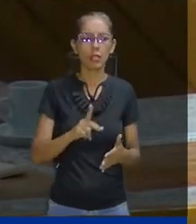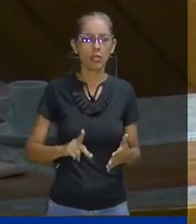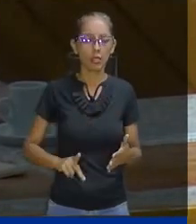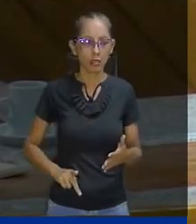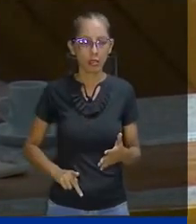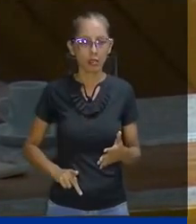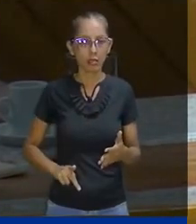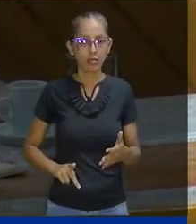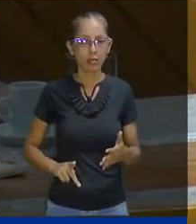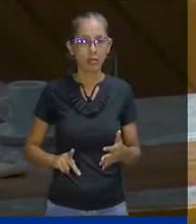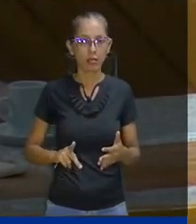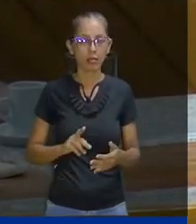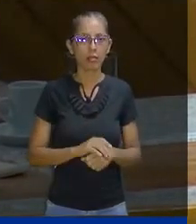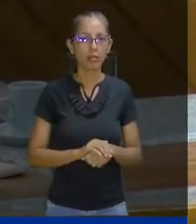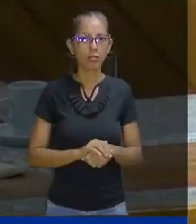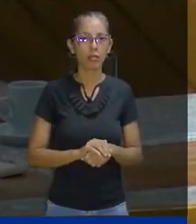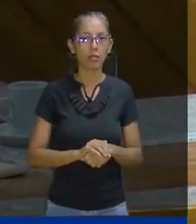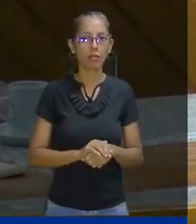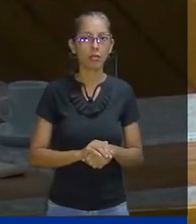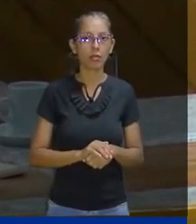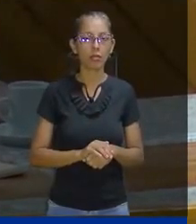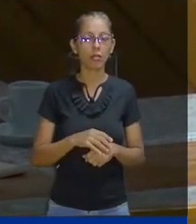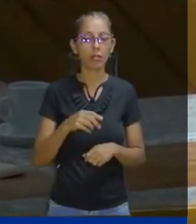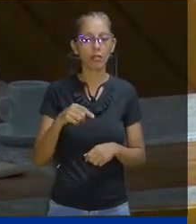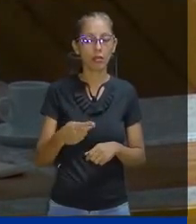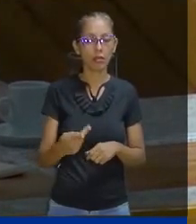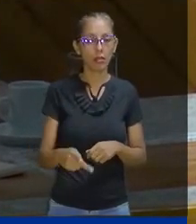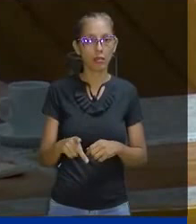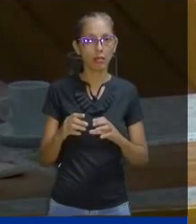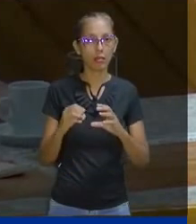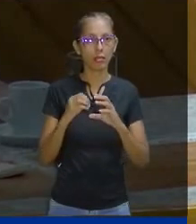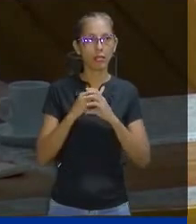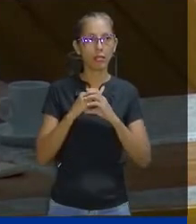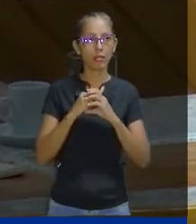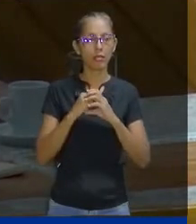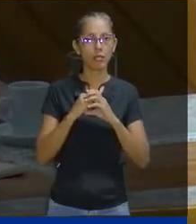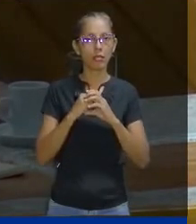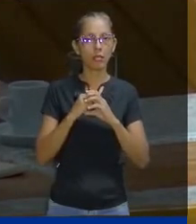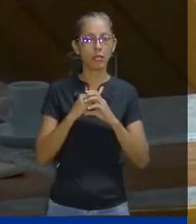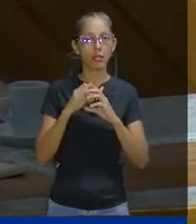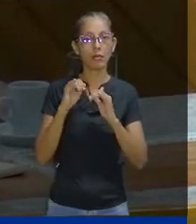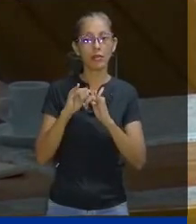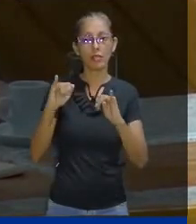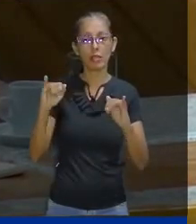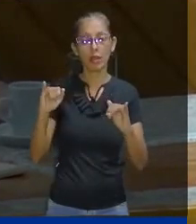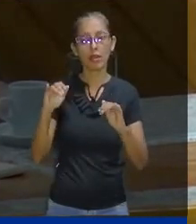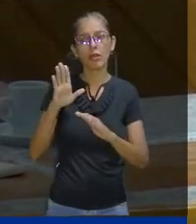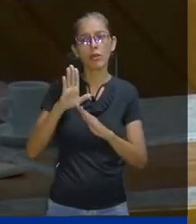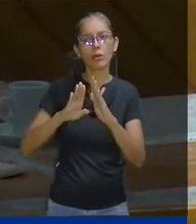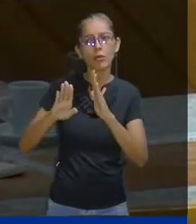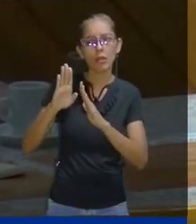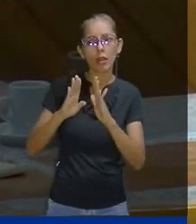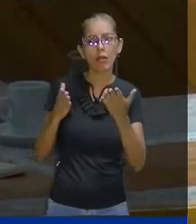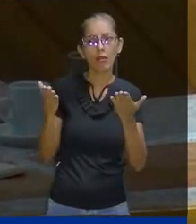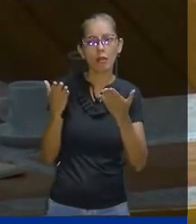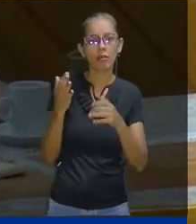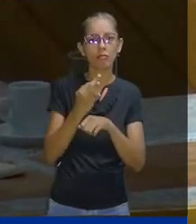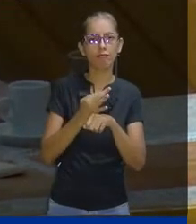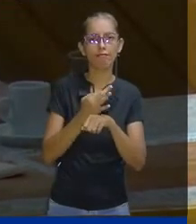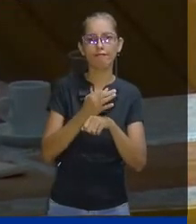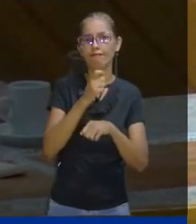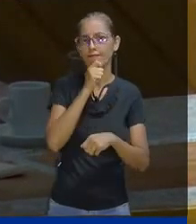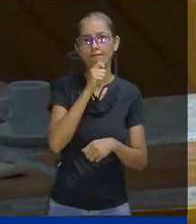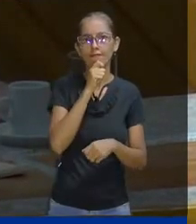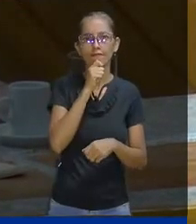Geral de Justiça, do TJAP, não é? Para ponderar, ou pelo menos tratar desse assunto, porque senão eu vou ser